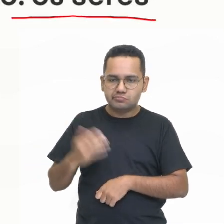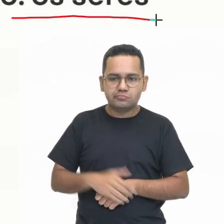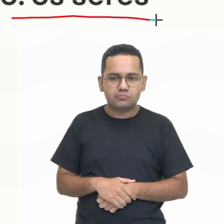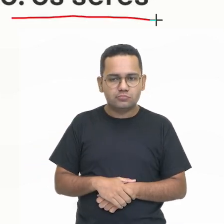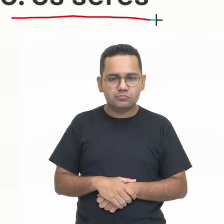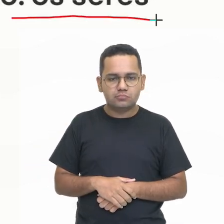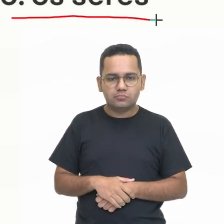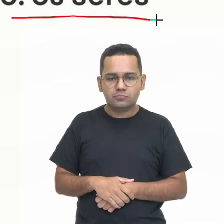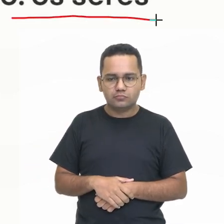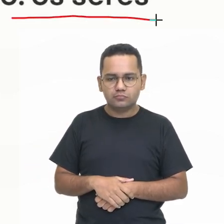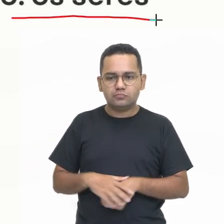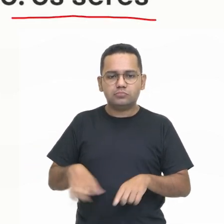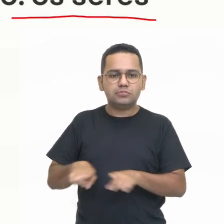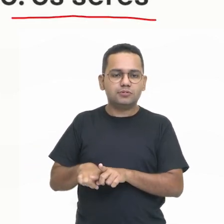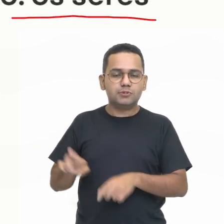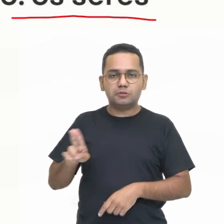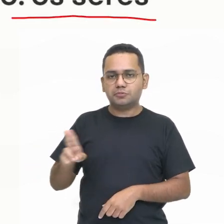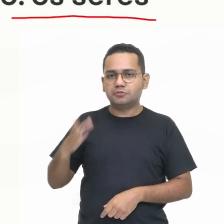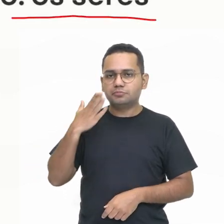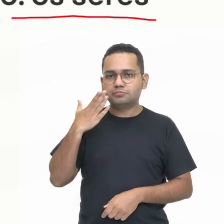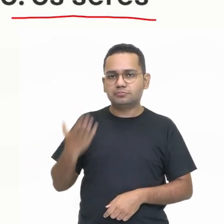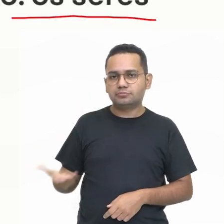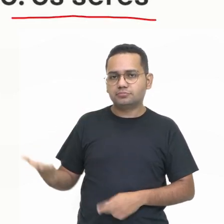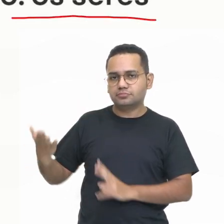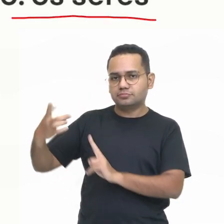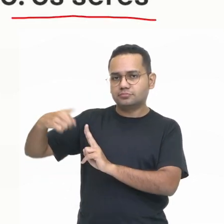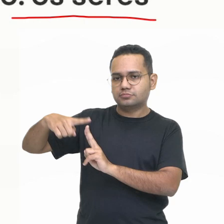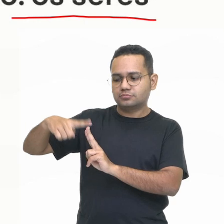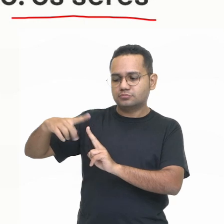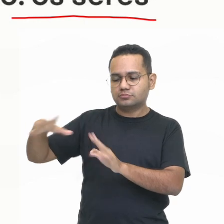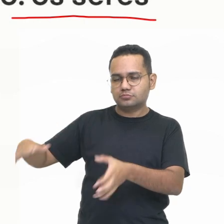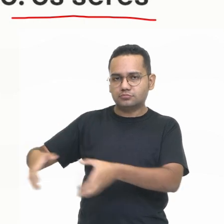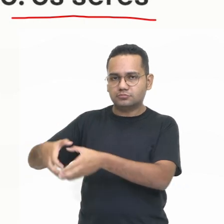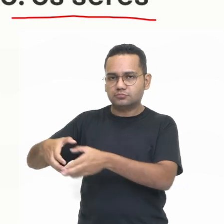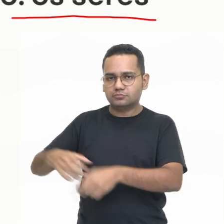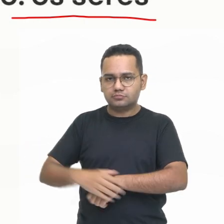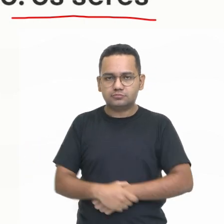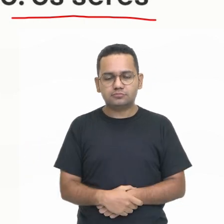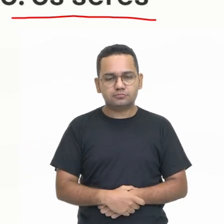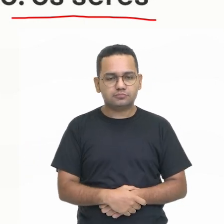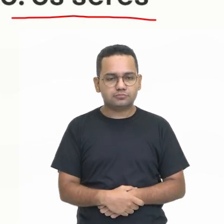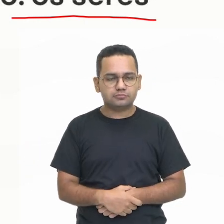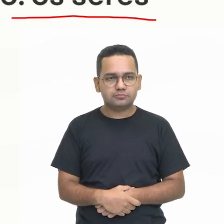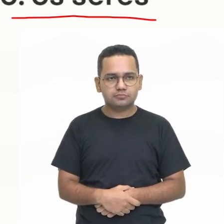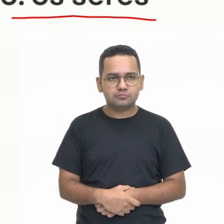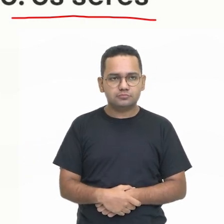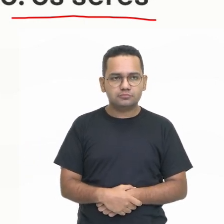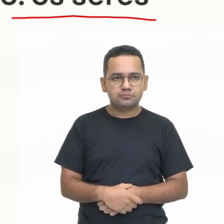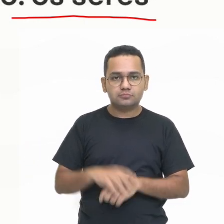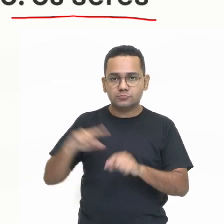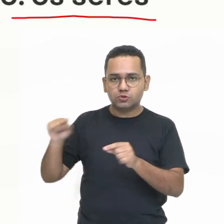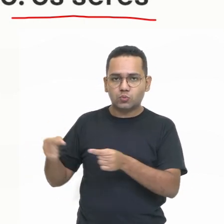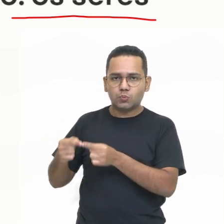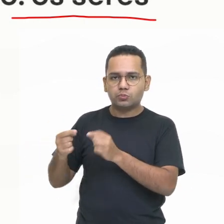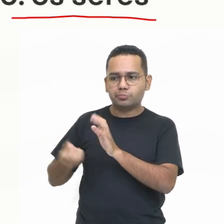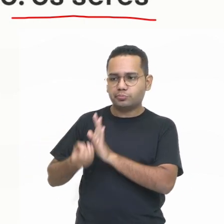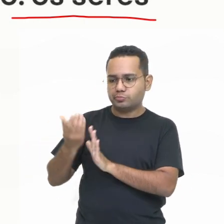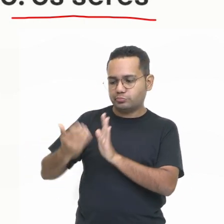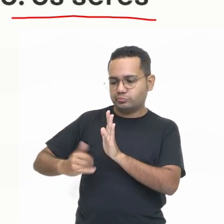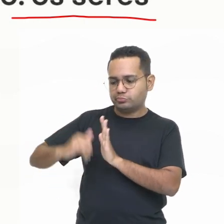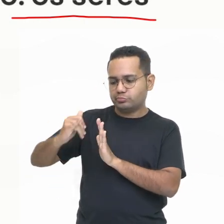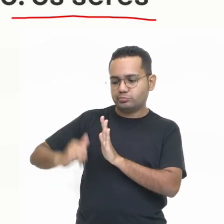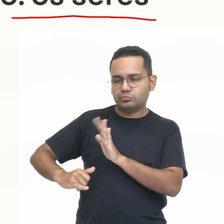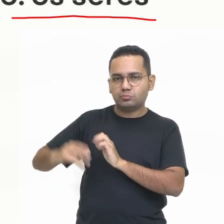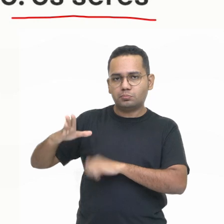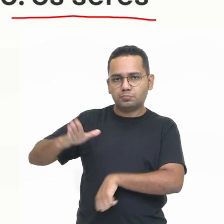teriam surgido os seres que hoje nós conhecemos como seres autotróficos, que são aqueles capazes de produzir